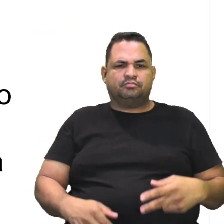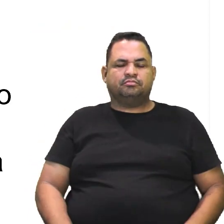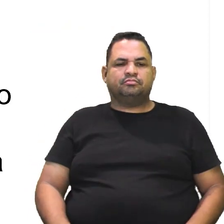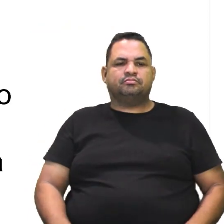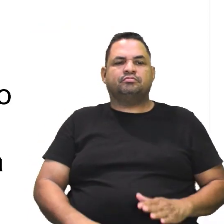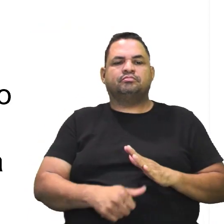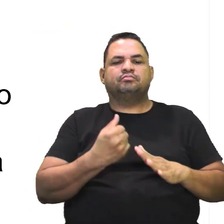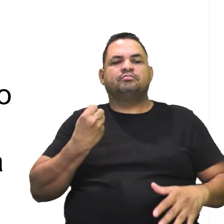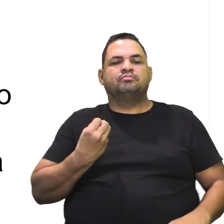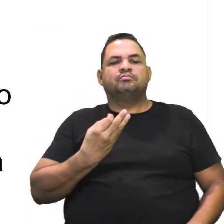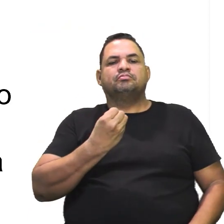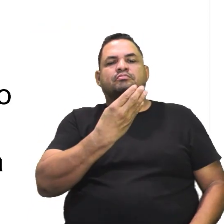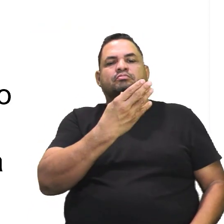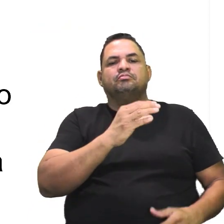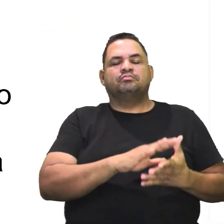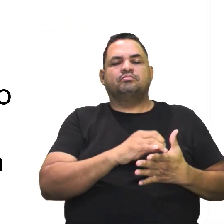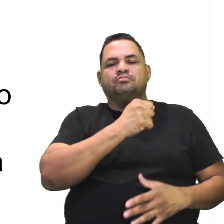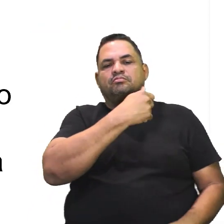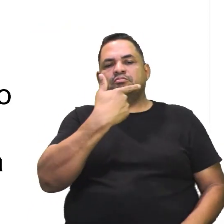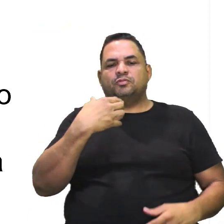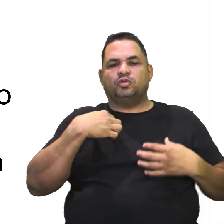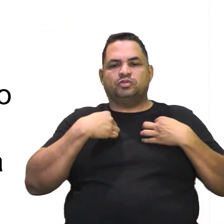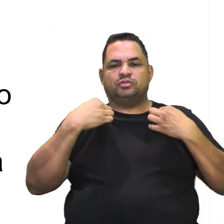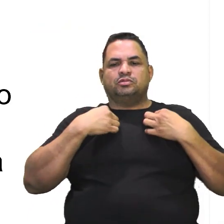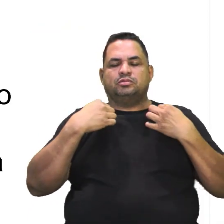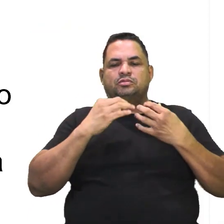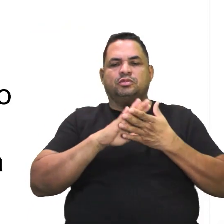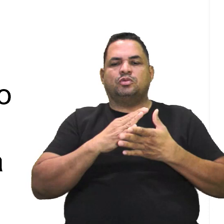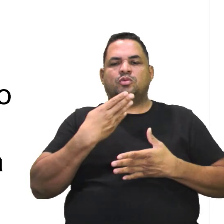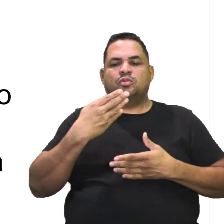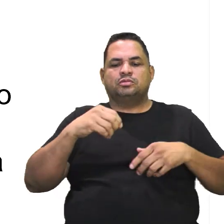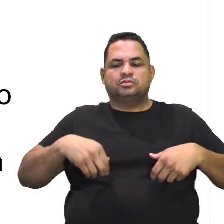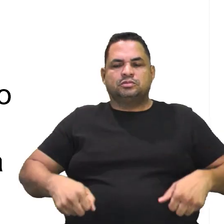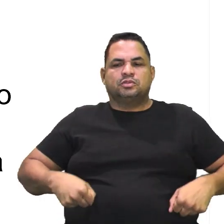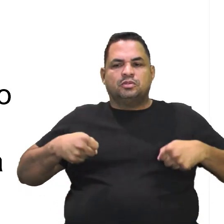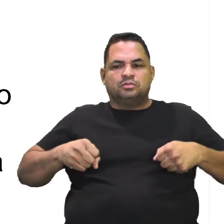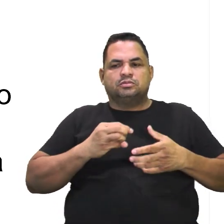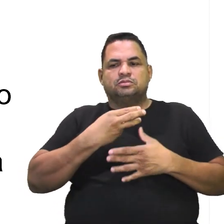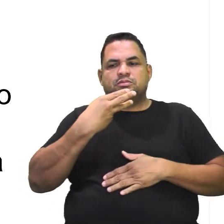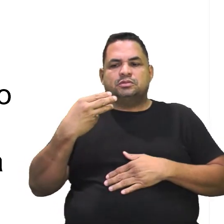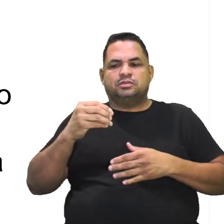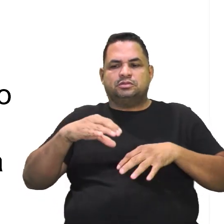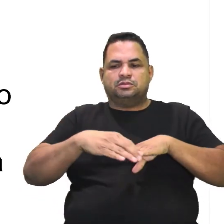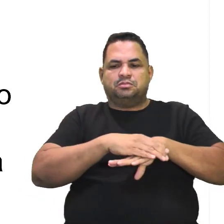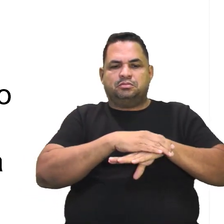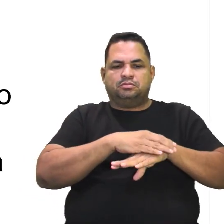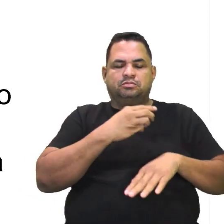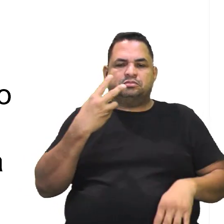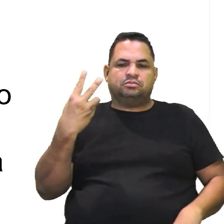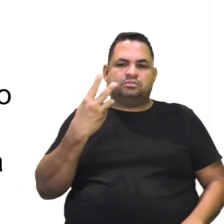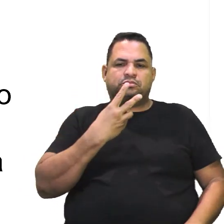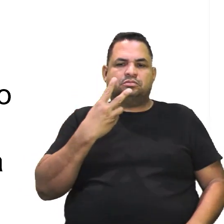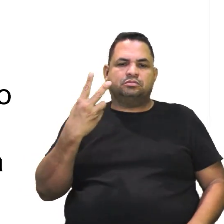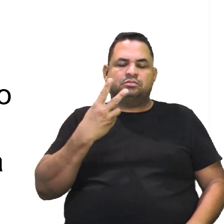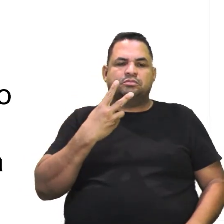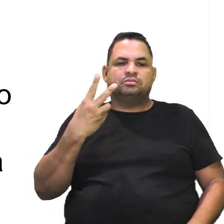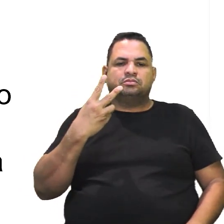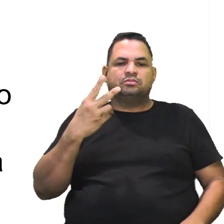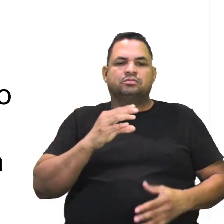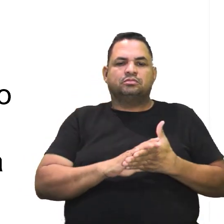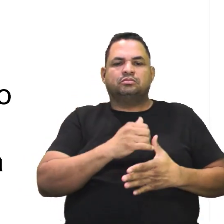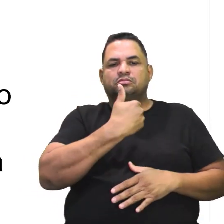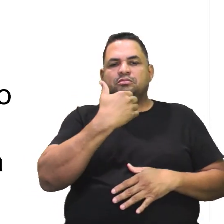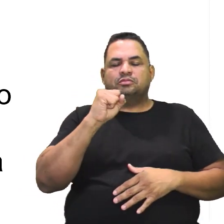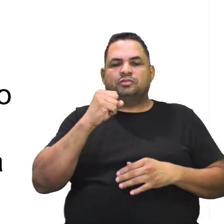combinação. Na primeira viagem, ele levou 12 camisetas, 4 calças e 3 sapatos. Isso. Na segunda? Ele levou